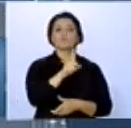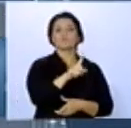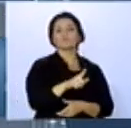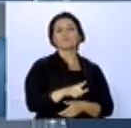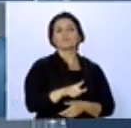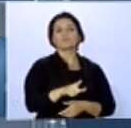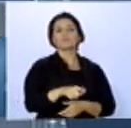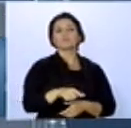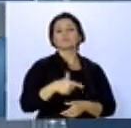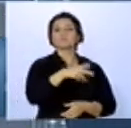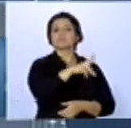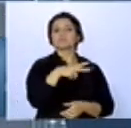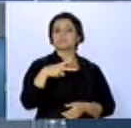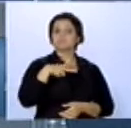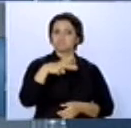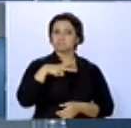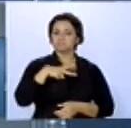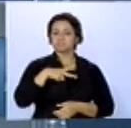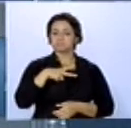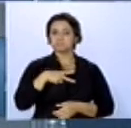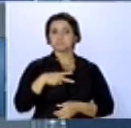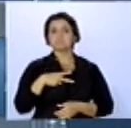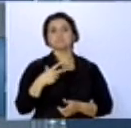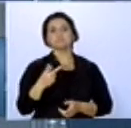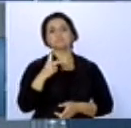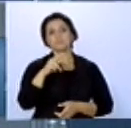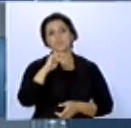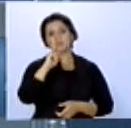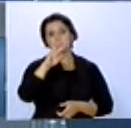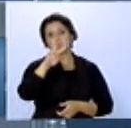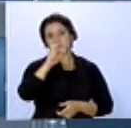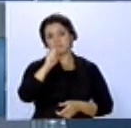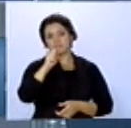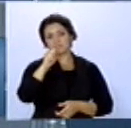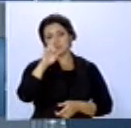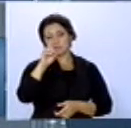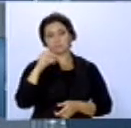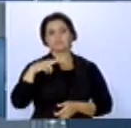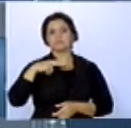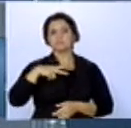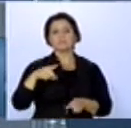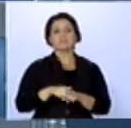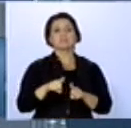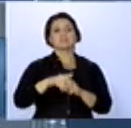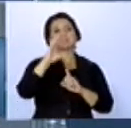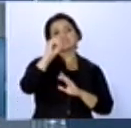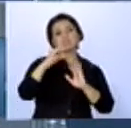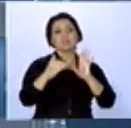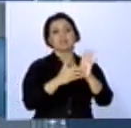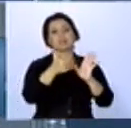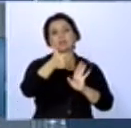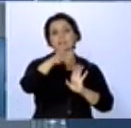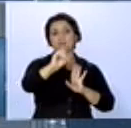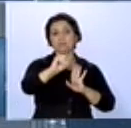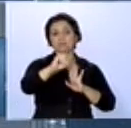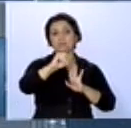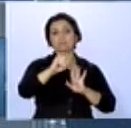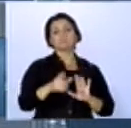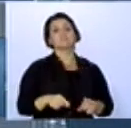privados esse também é um indicador que varia de 0 a 10